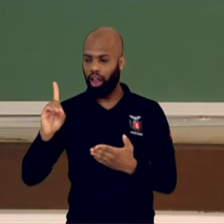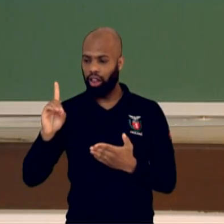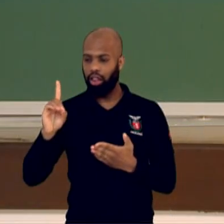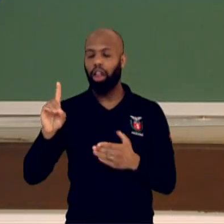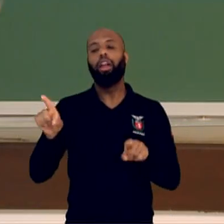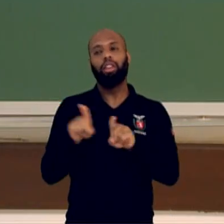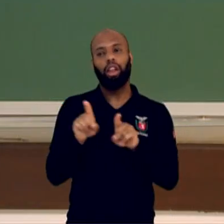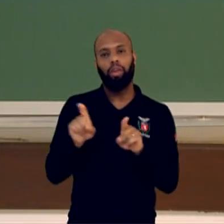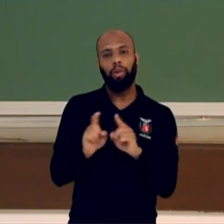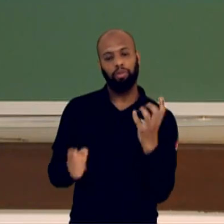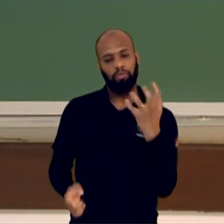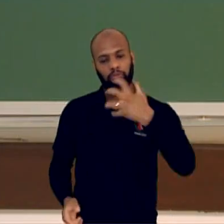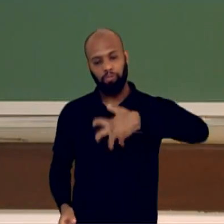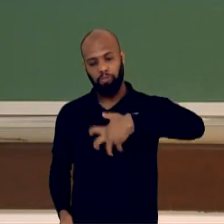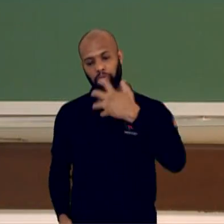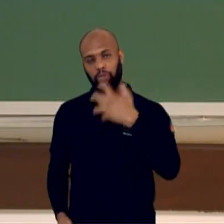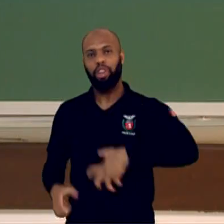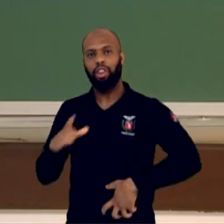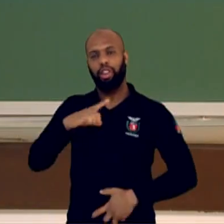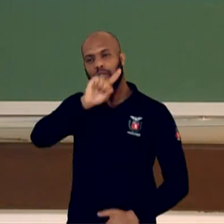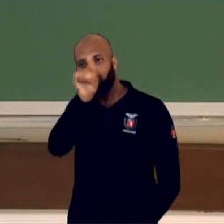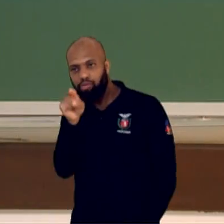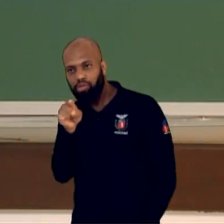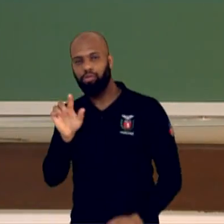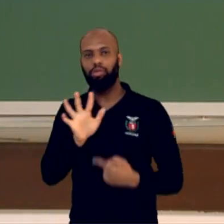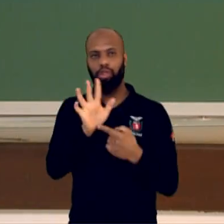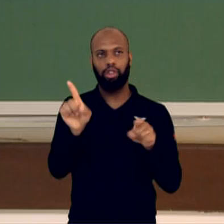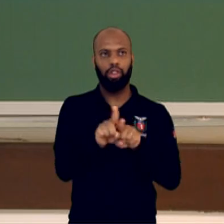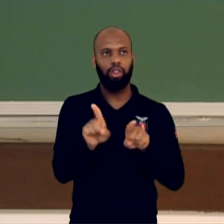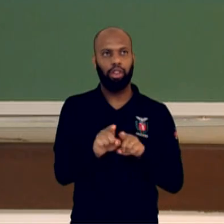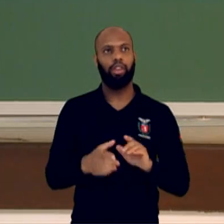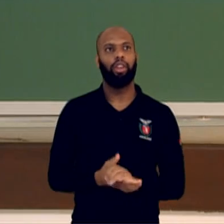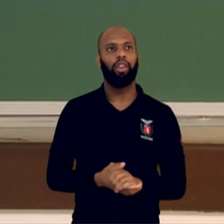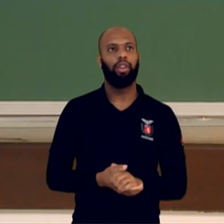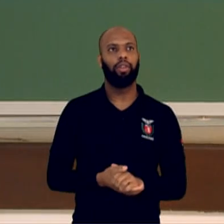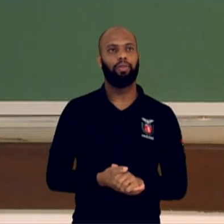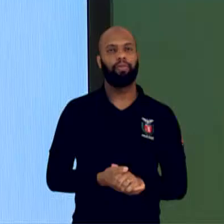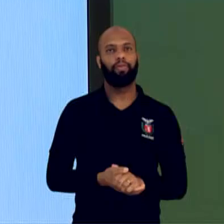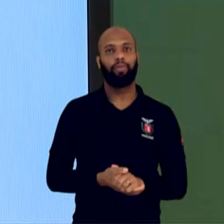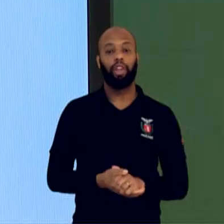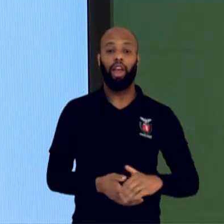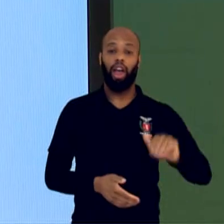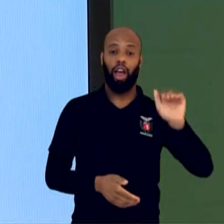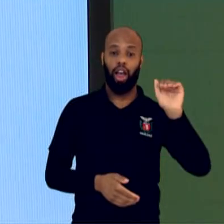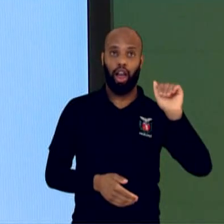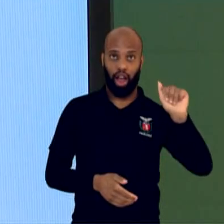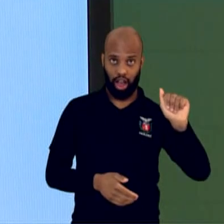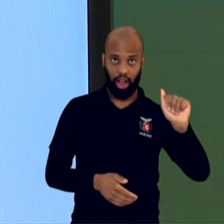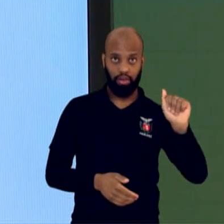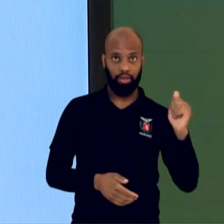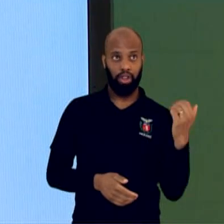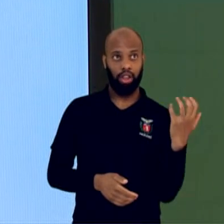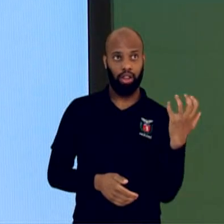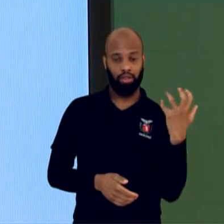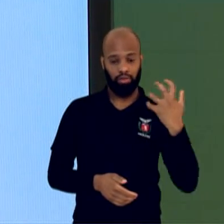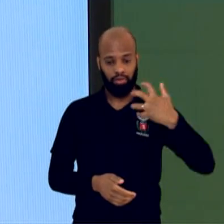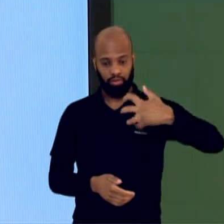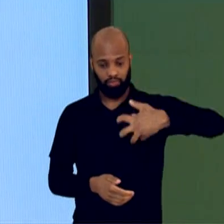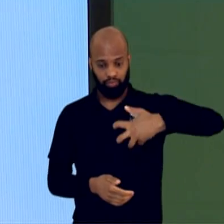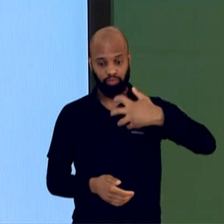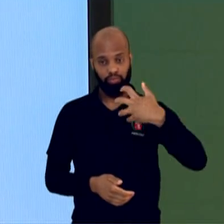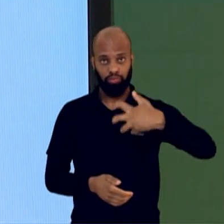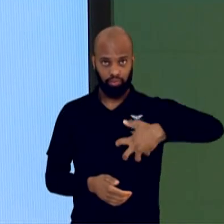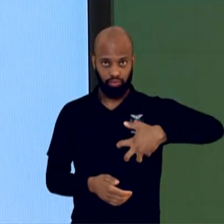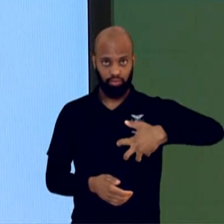sentido horário e já tem uma flechinha dando a dica. Entenderam? Então, vamos de volta, ó. Letra A, a engrenagem A,